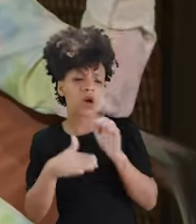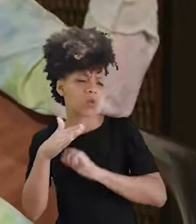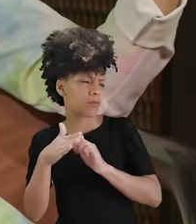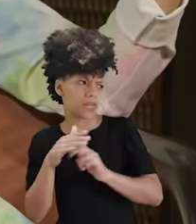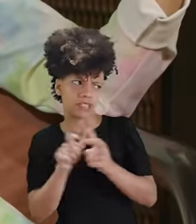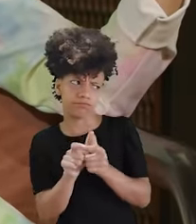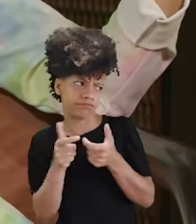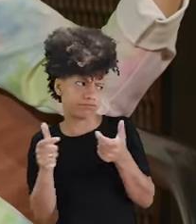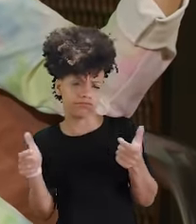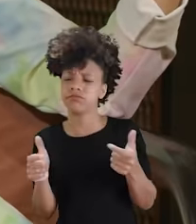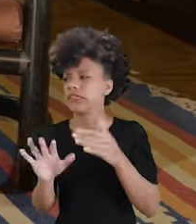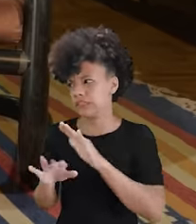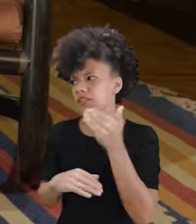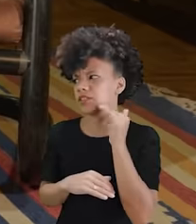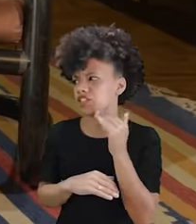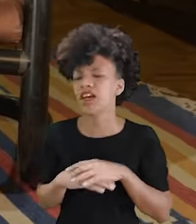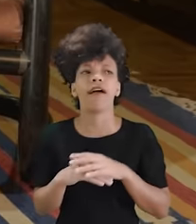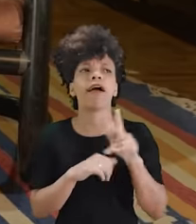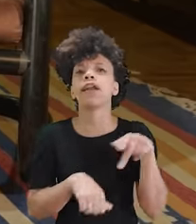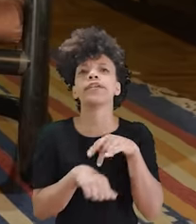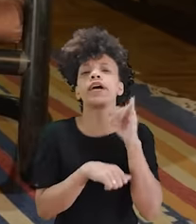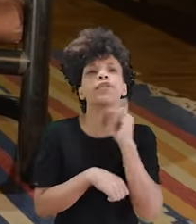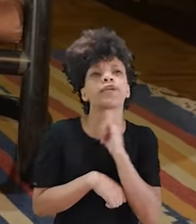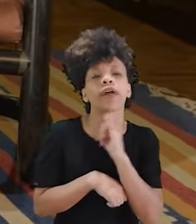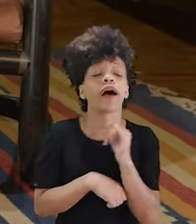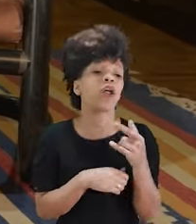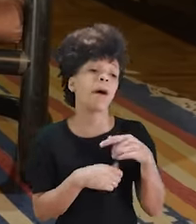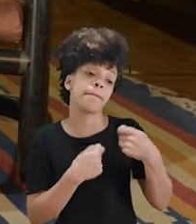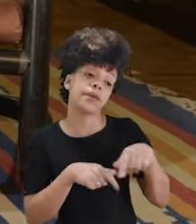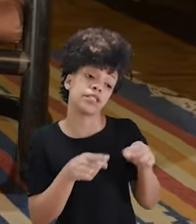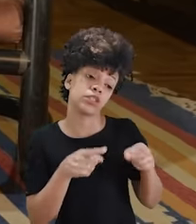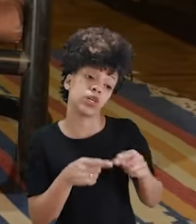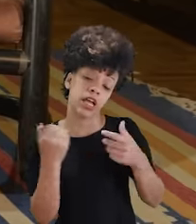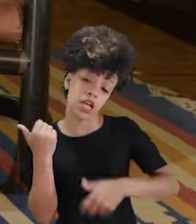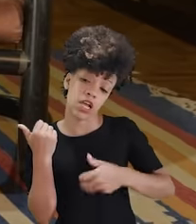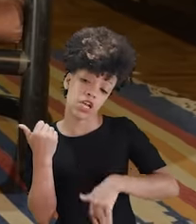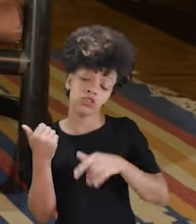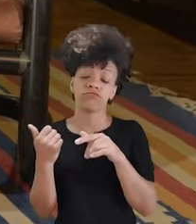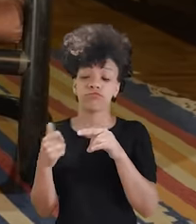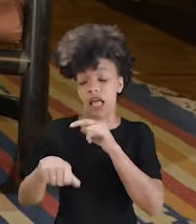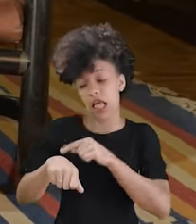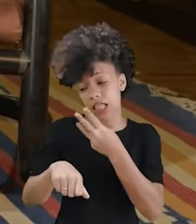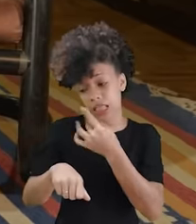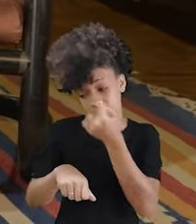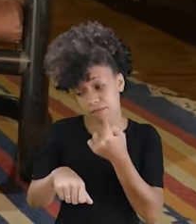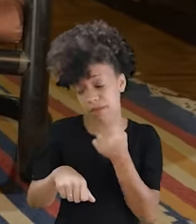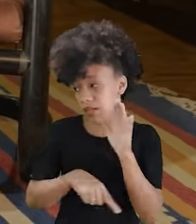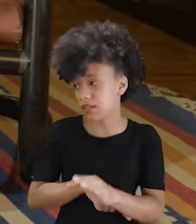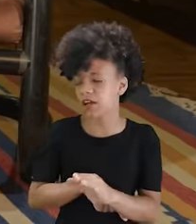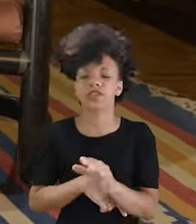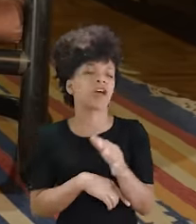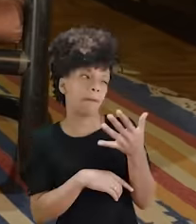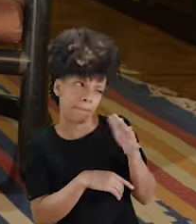acontece com empresas muito grandes então ele tá na Itália falando galera o seguinte tem que tocar just 3 e 6 isso ele vai